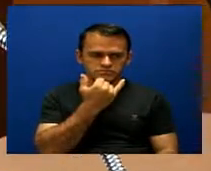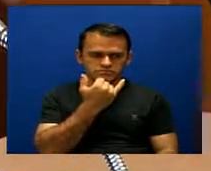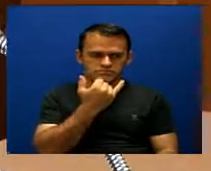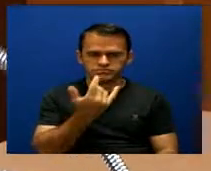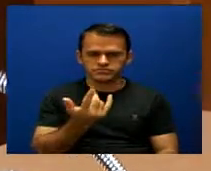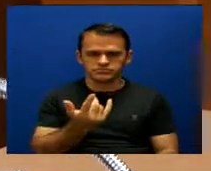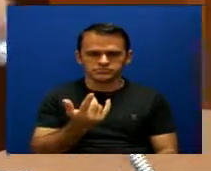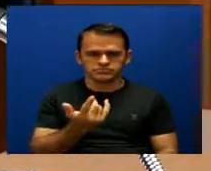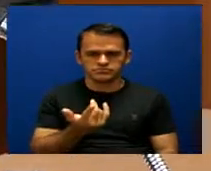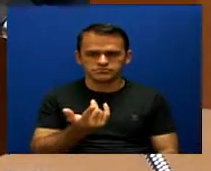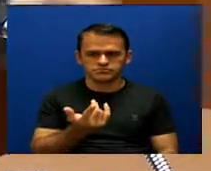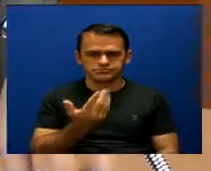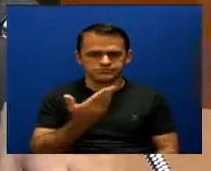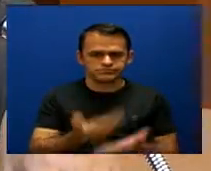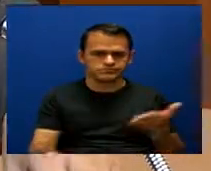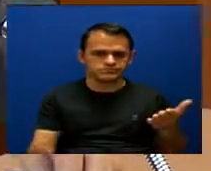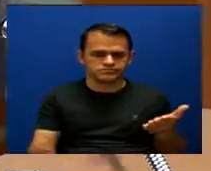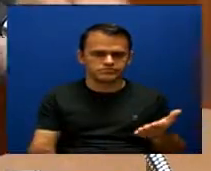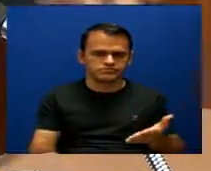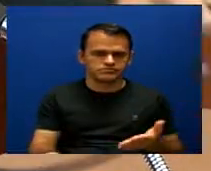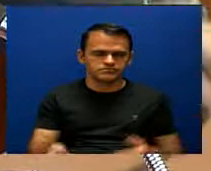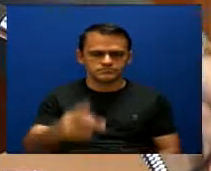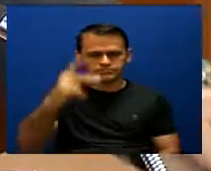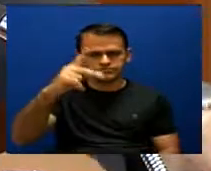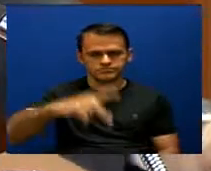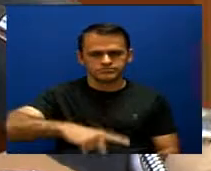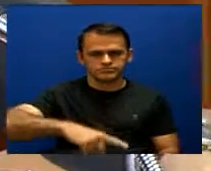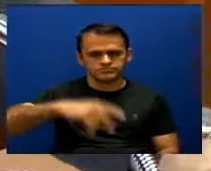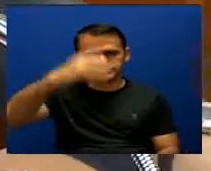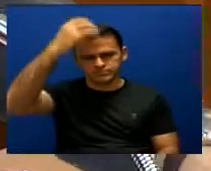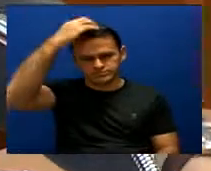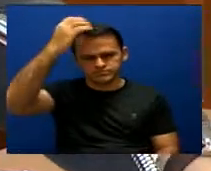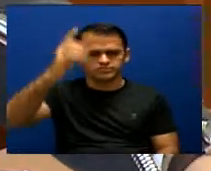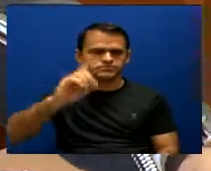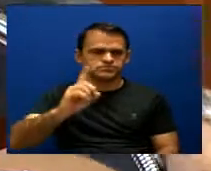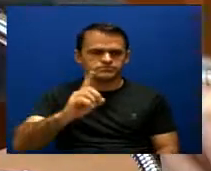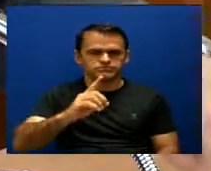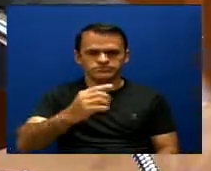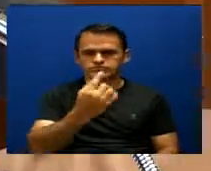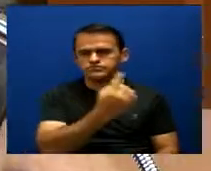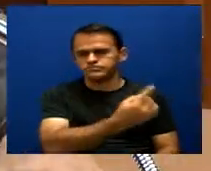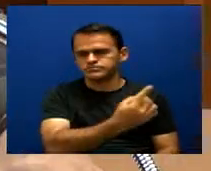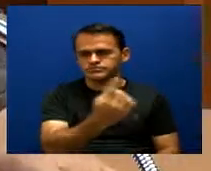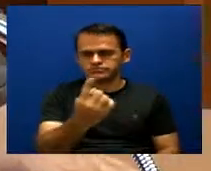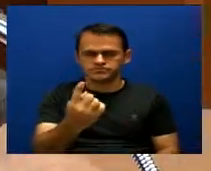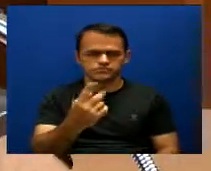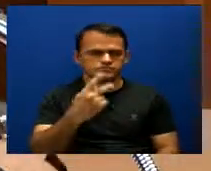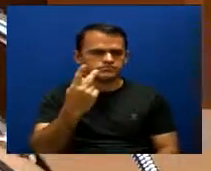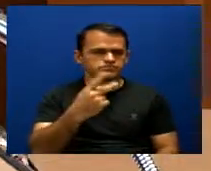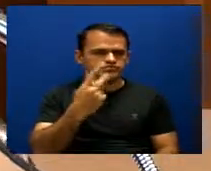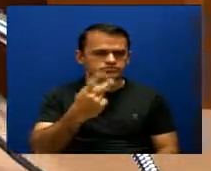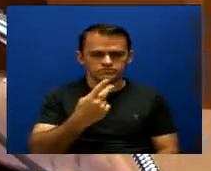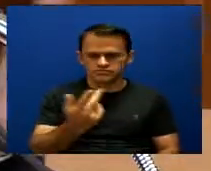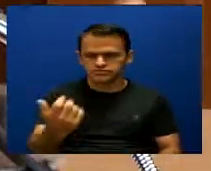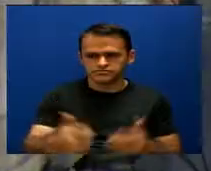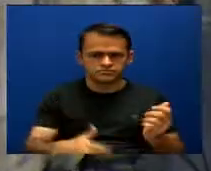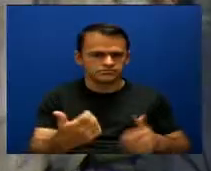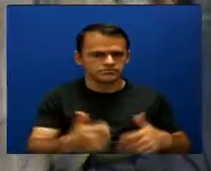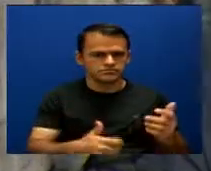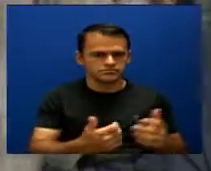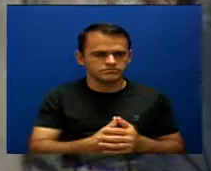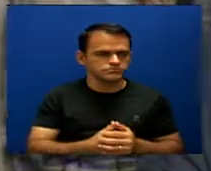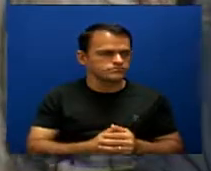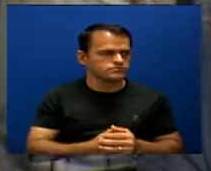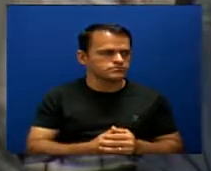Dispersou, né? Porque não é culpa do presidente. É que todos acabaram falando, mas todas